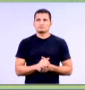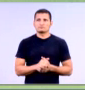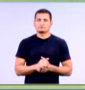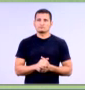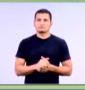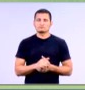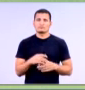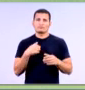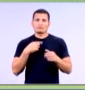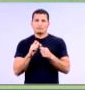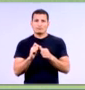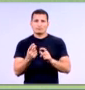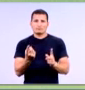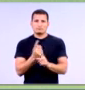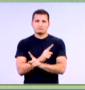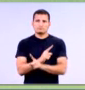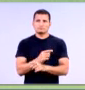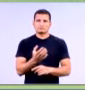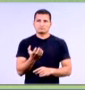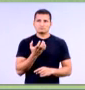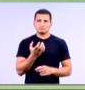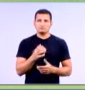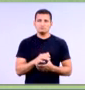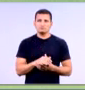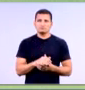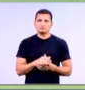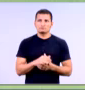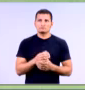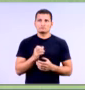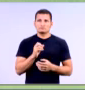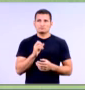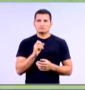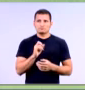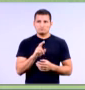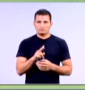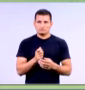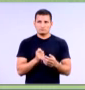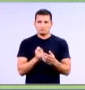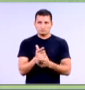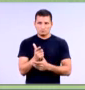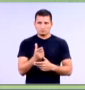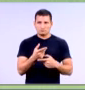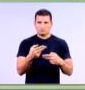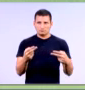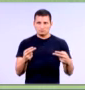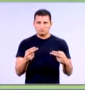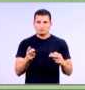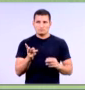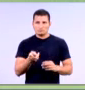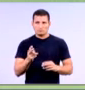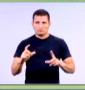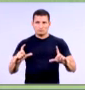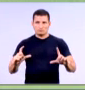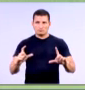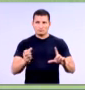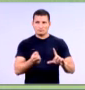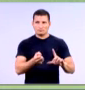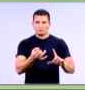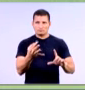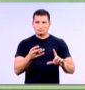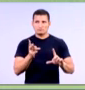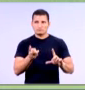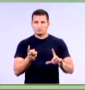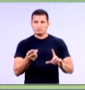o contrário, né? Olha aqui, vou comprar alguma coisa com a mesma quantidade, com o